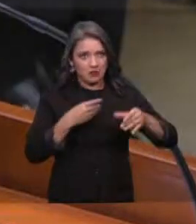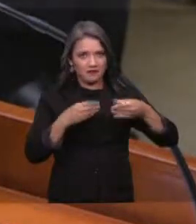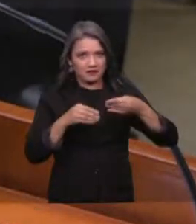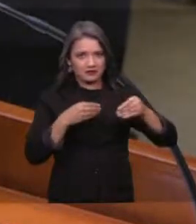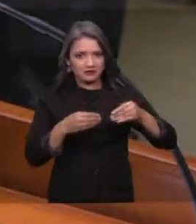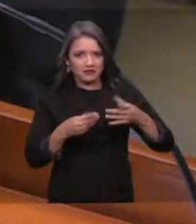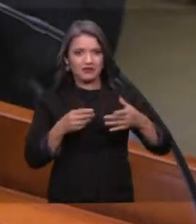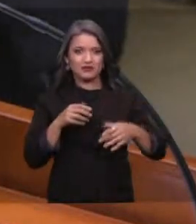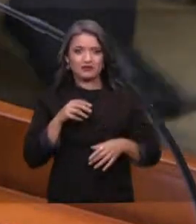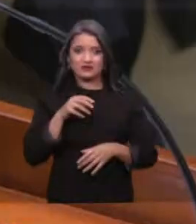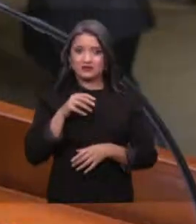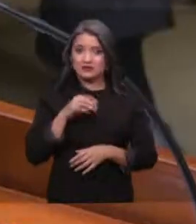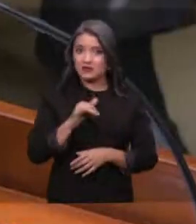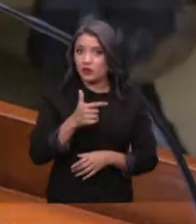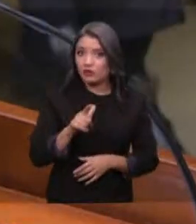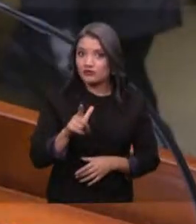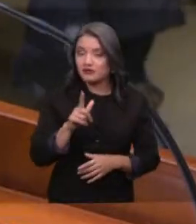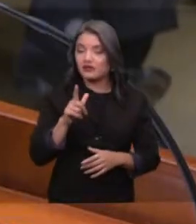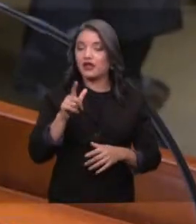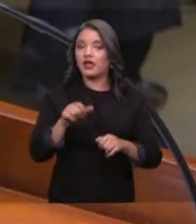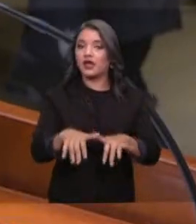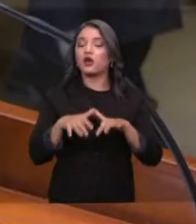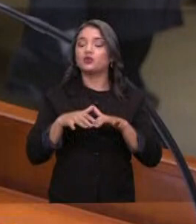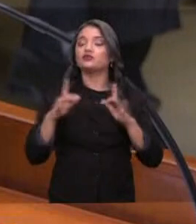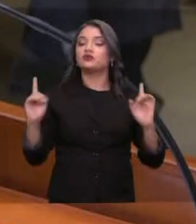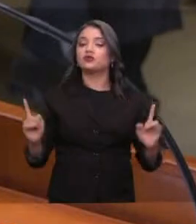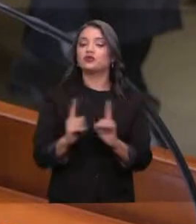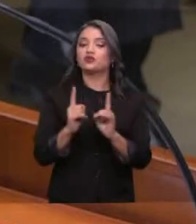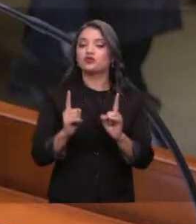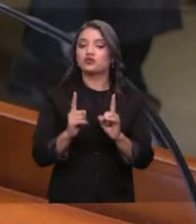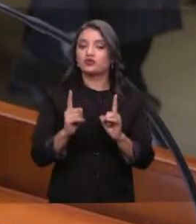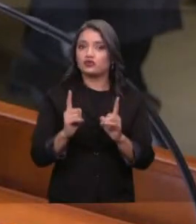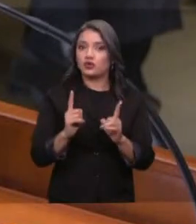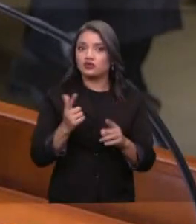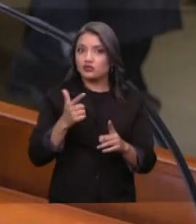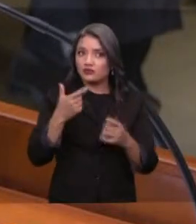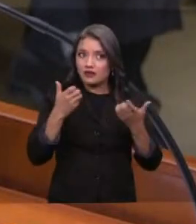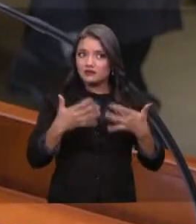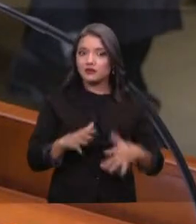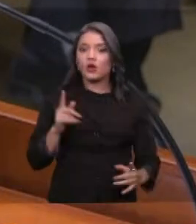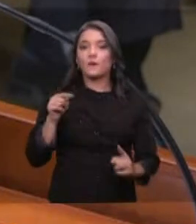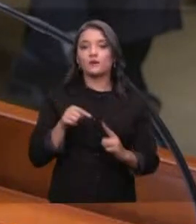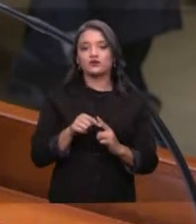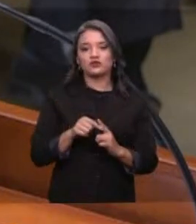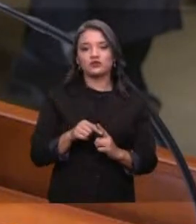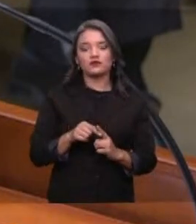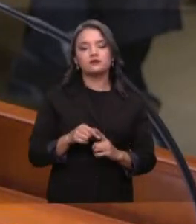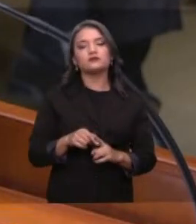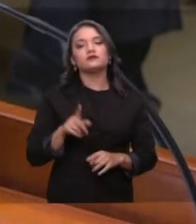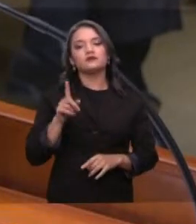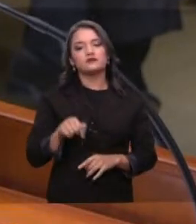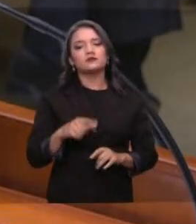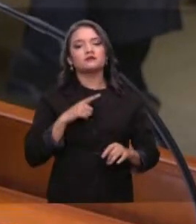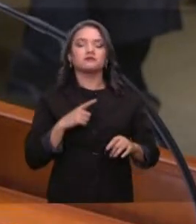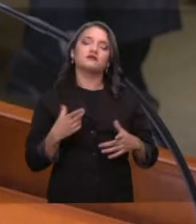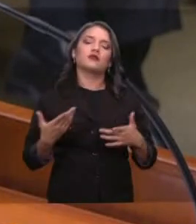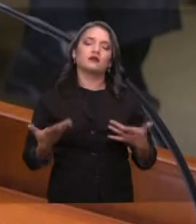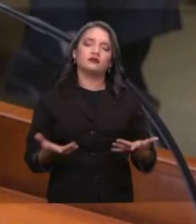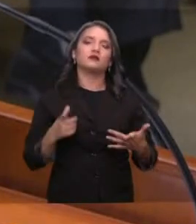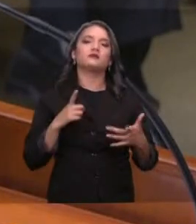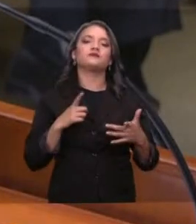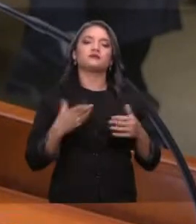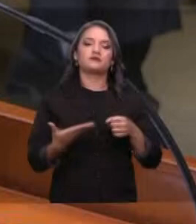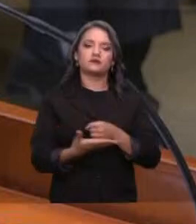não realização motivada da audiência de custódia consiste, na verdade, em medida que densifica o princípio da presunção